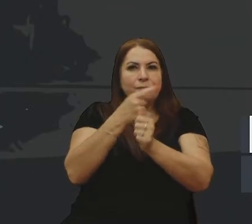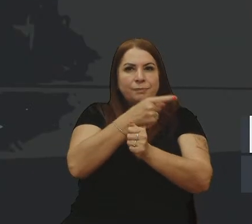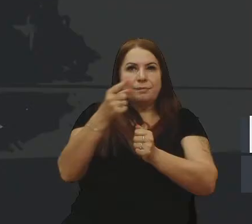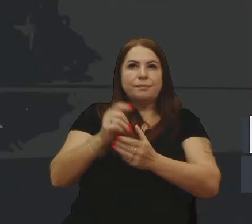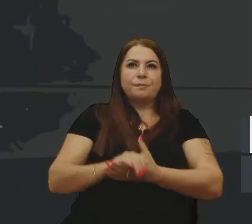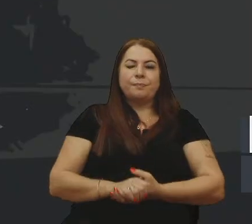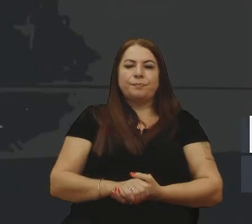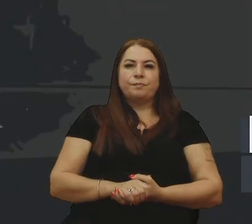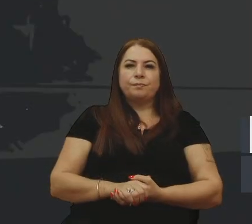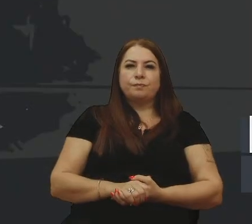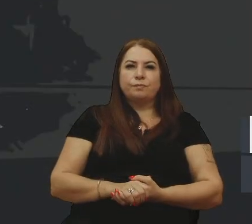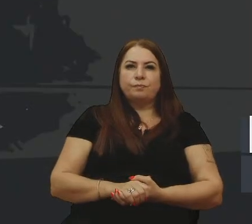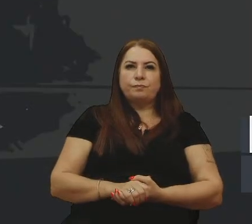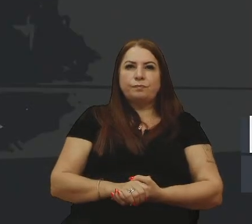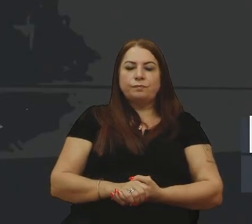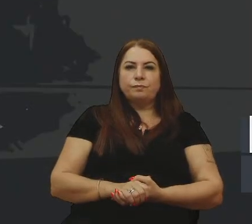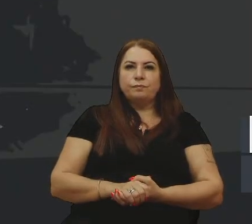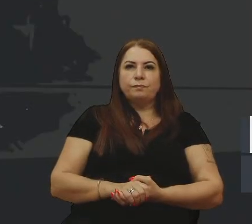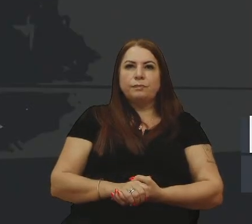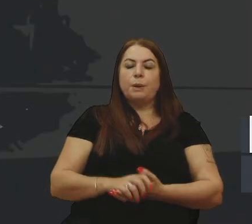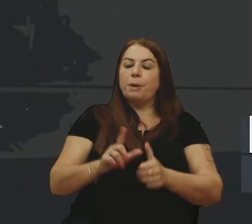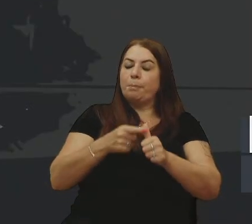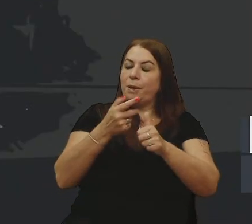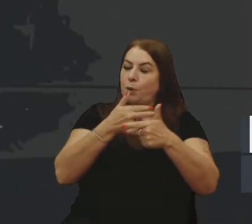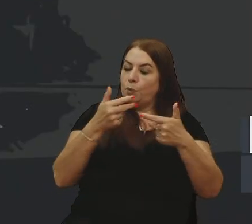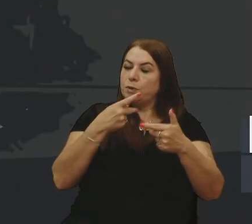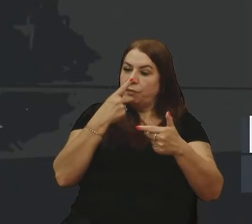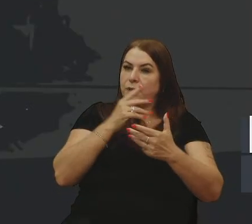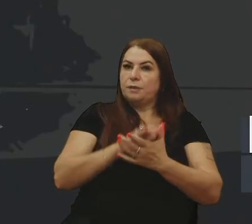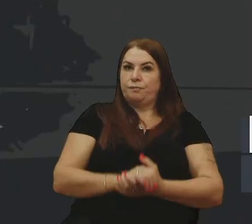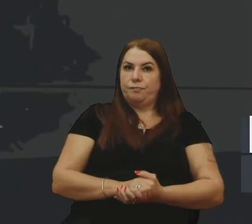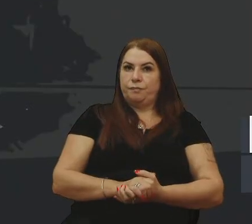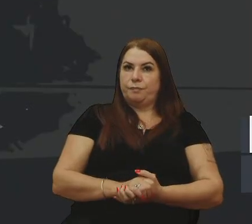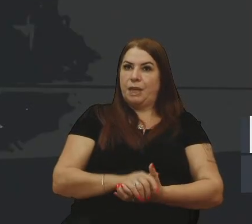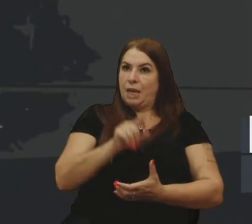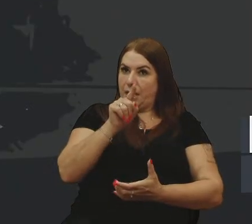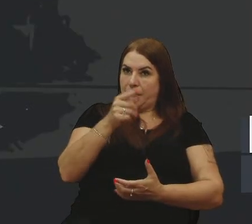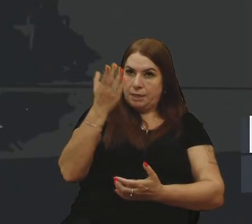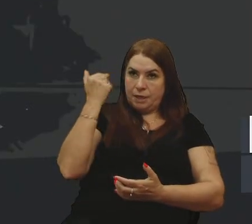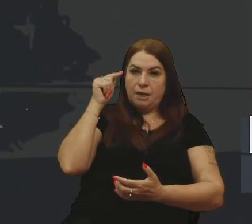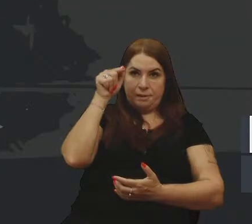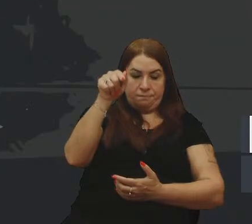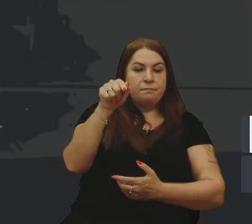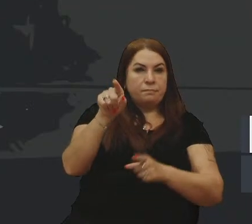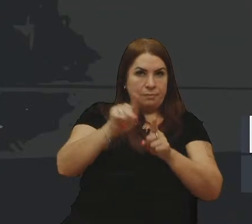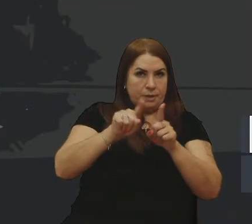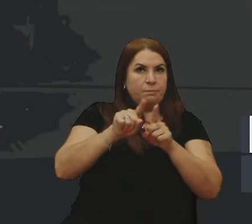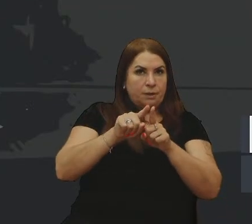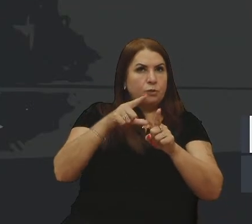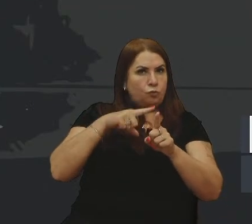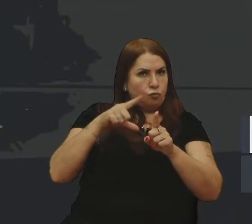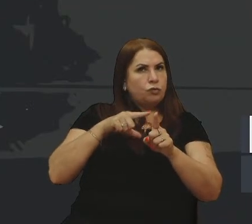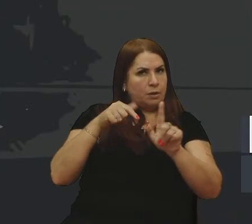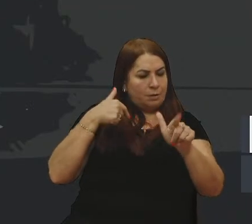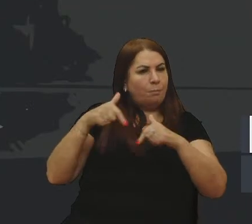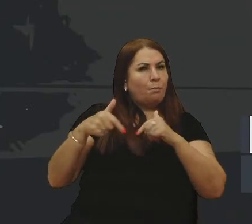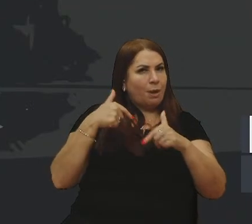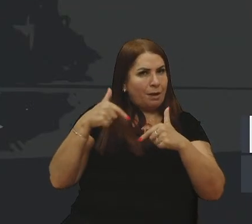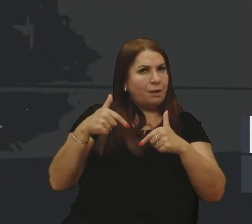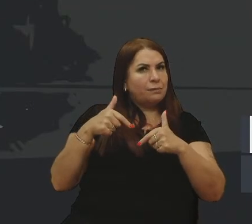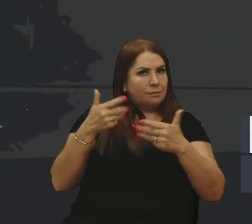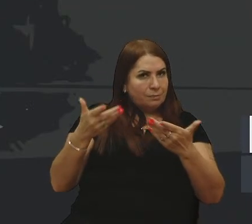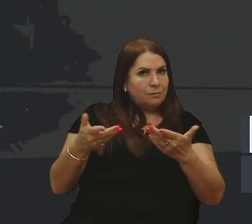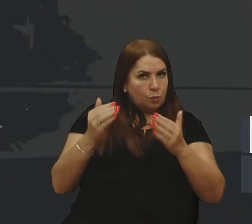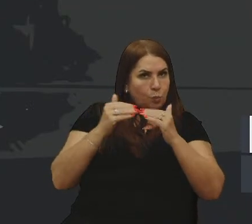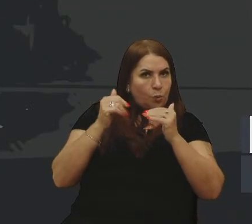vocês possam ter a revelação. Primeira coisa que eu quero dizer para vocês, gente, é que essa época aqui também tinha fruto e também tinha trabalho,